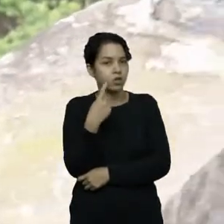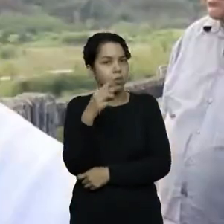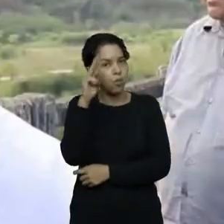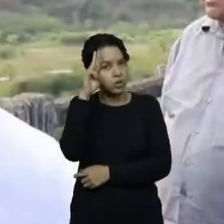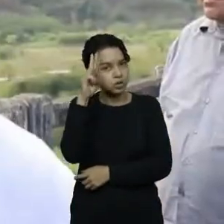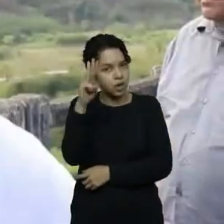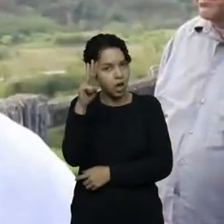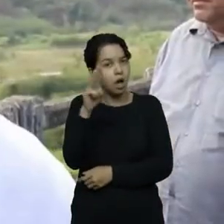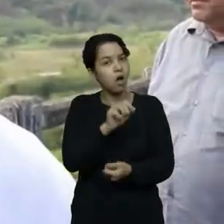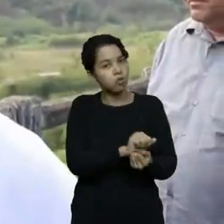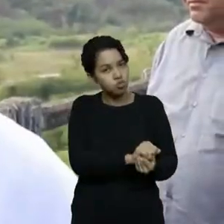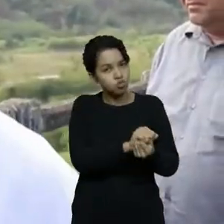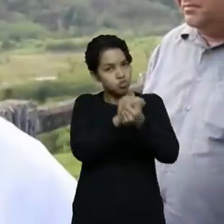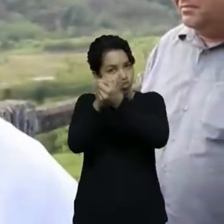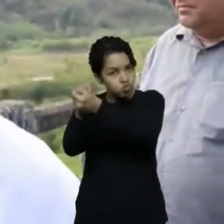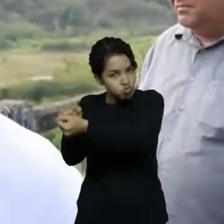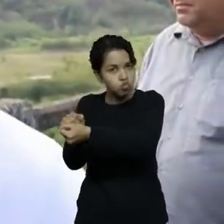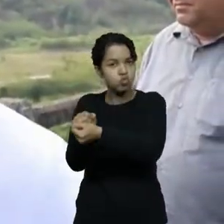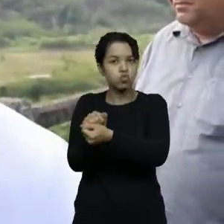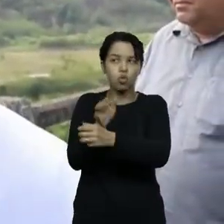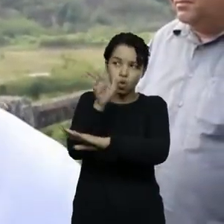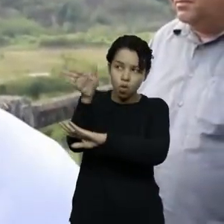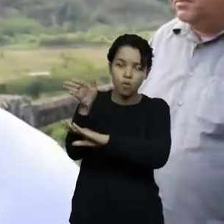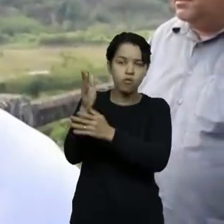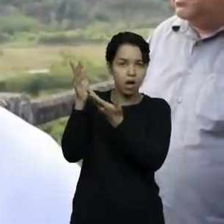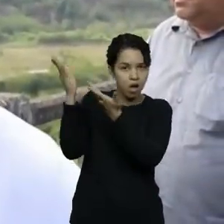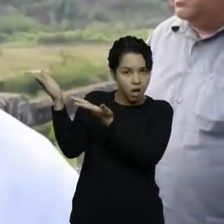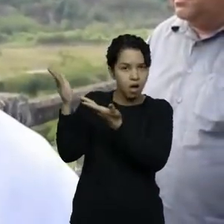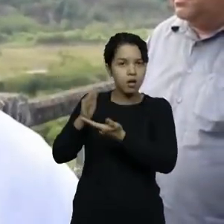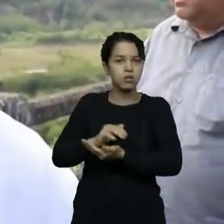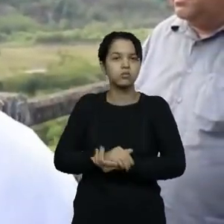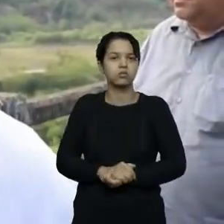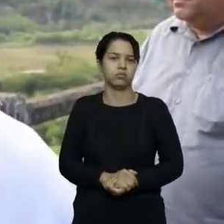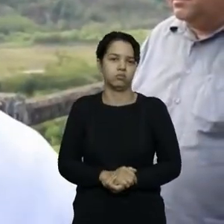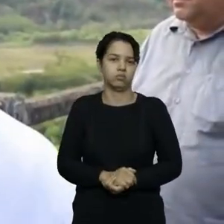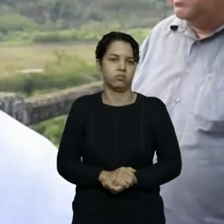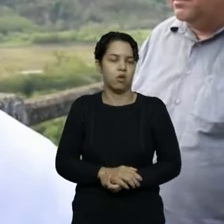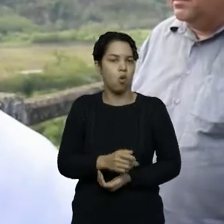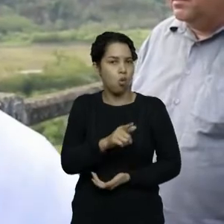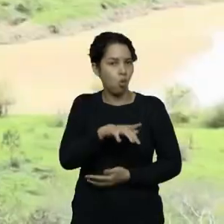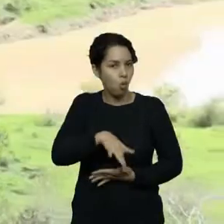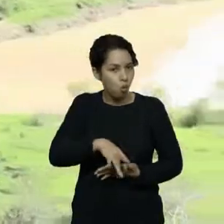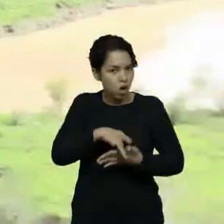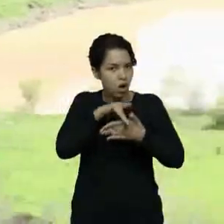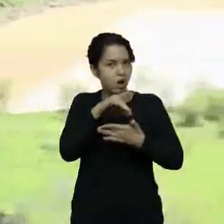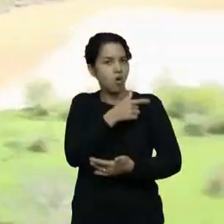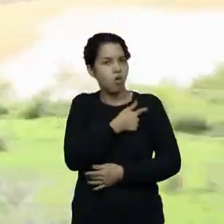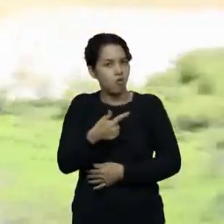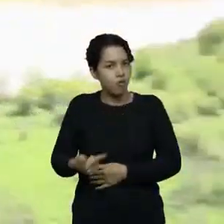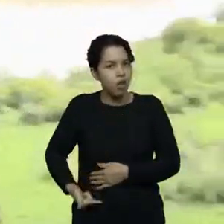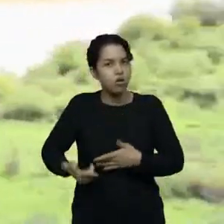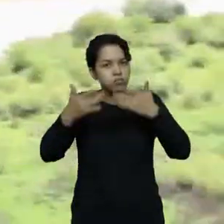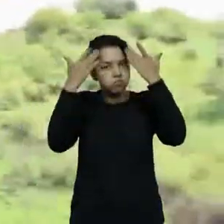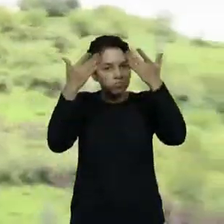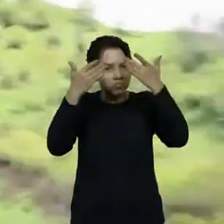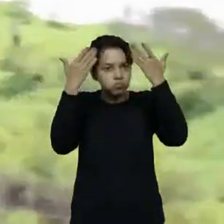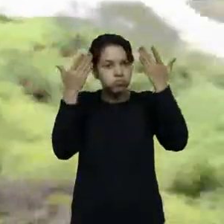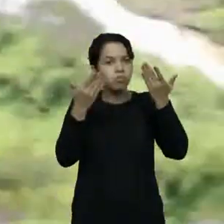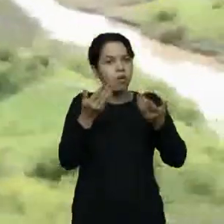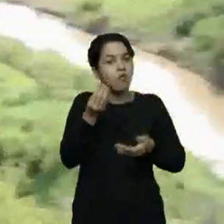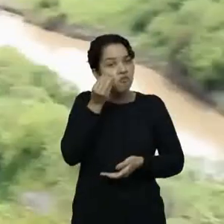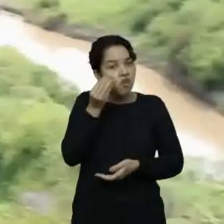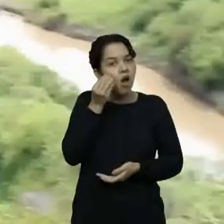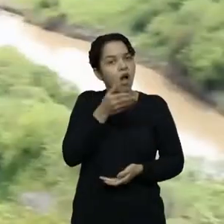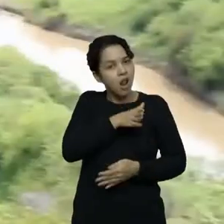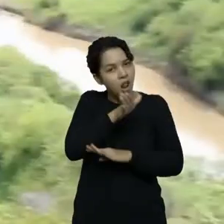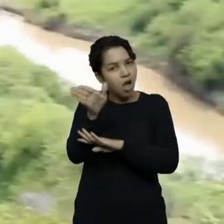governador la na barragem diabaté é o líder do governo Deputado Zé Milton para conhecer barragem do